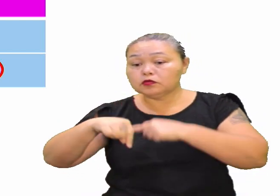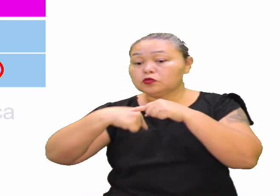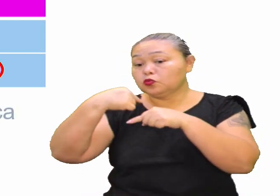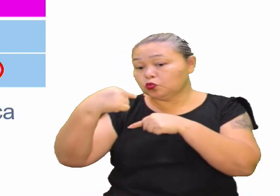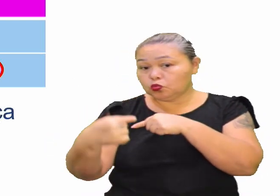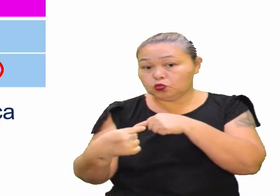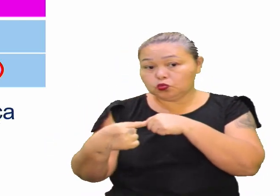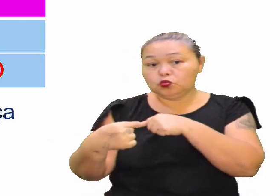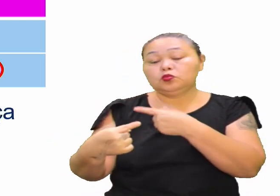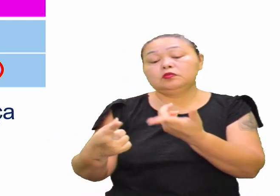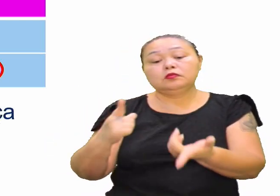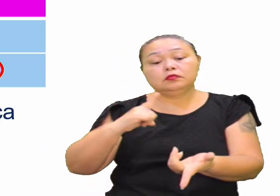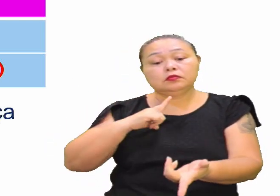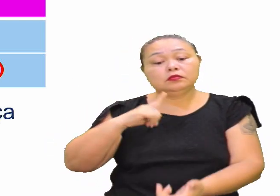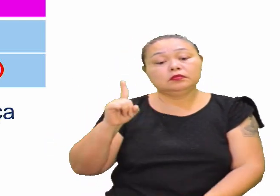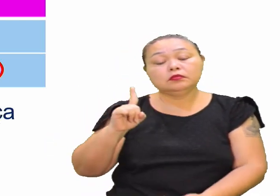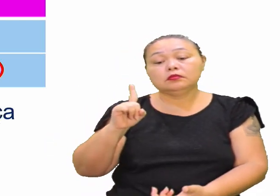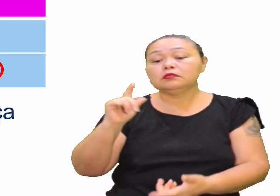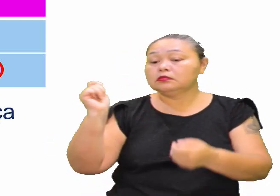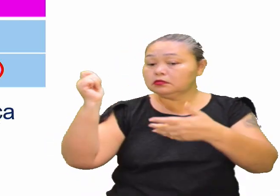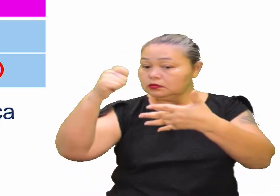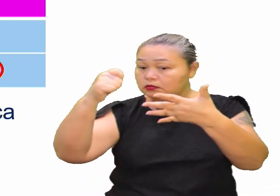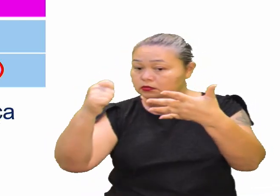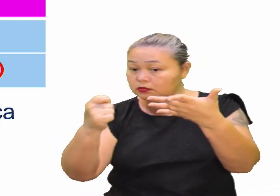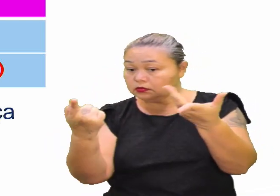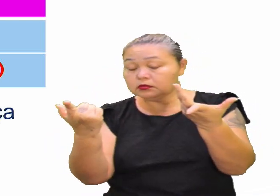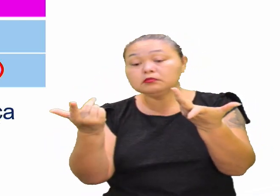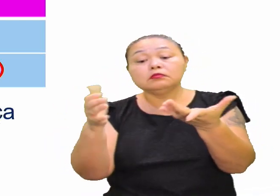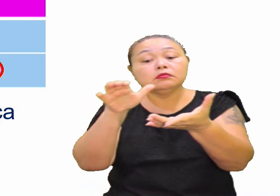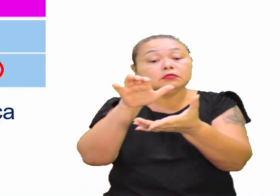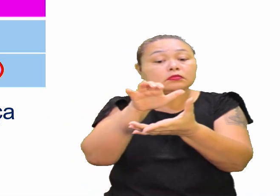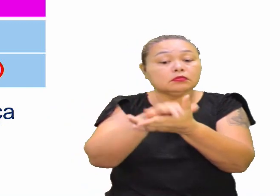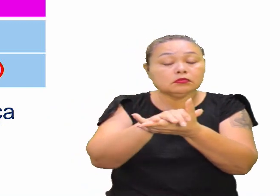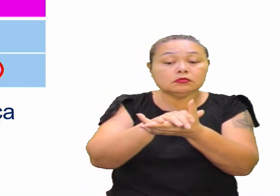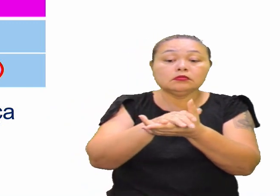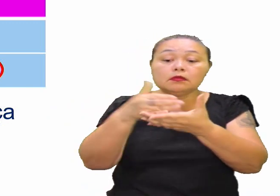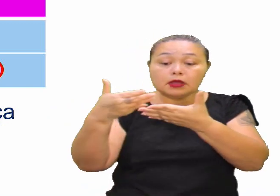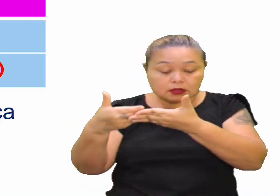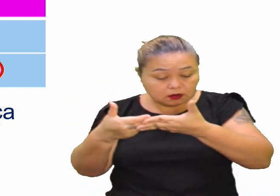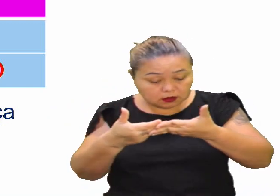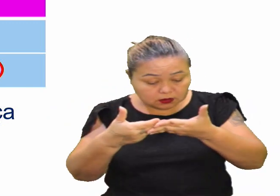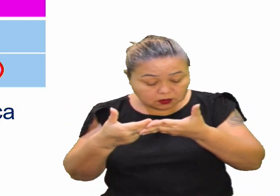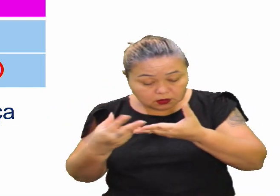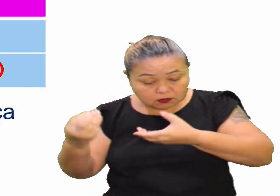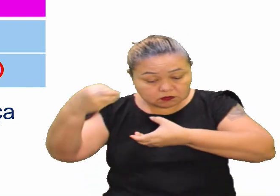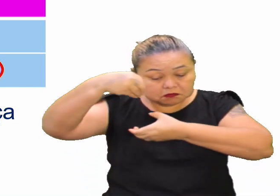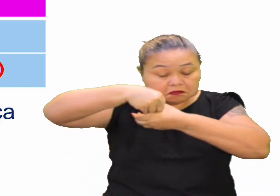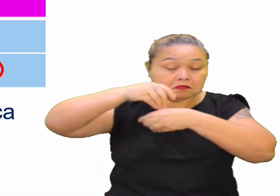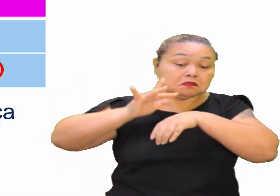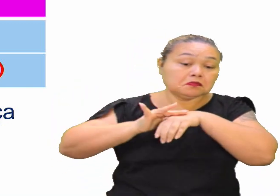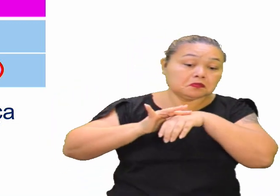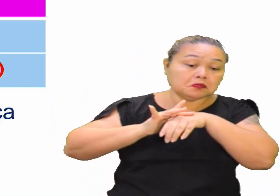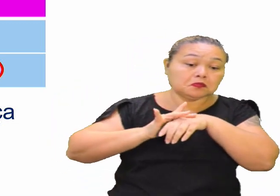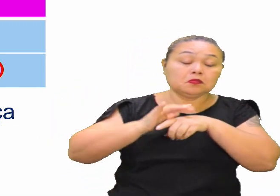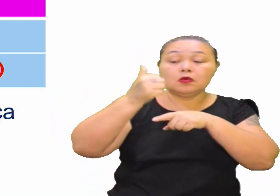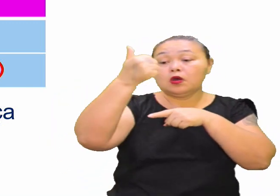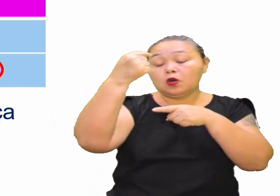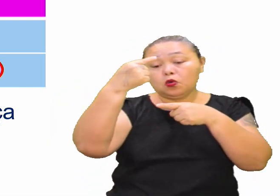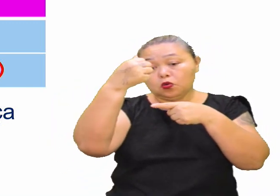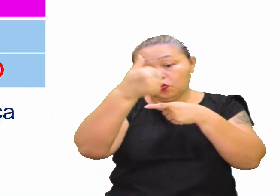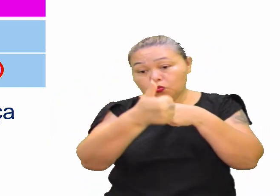ou recebeu o D normal do pai ou da mãe. Mas ela casou com Pedro. Pedro é